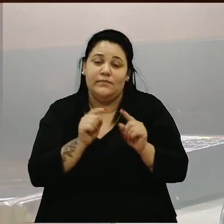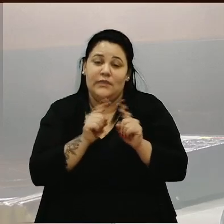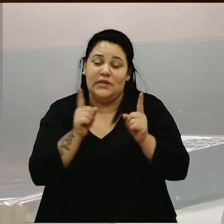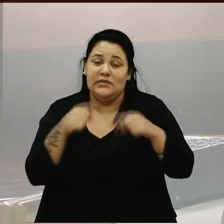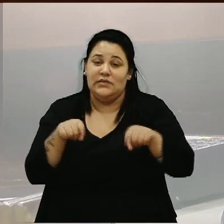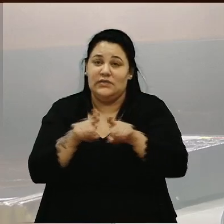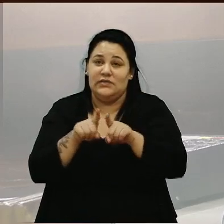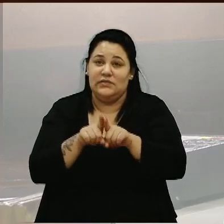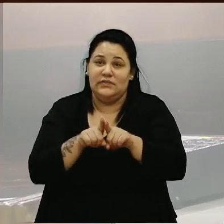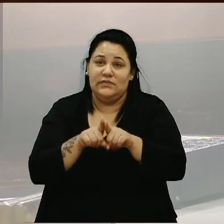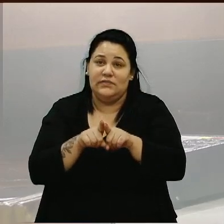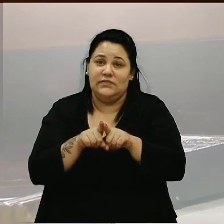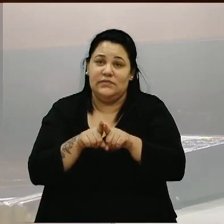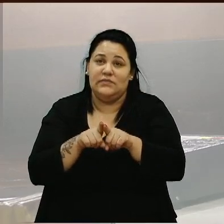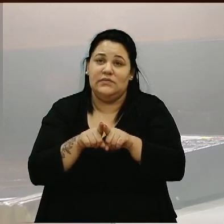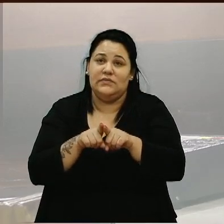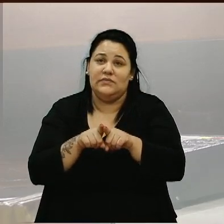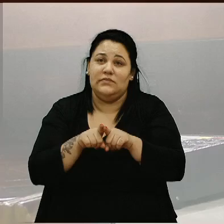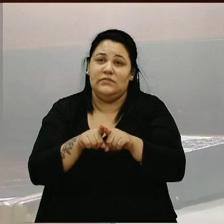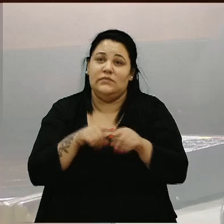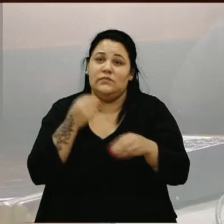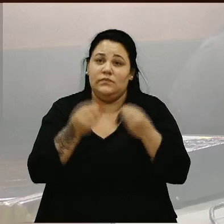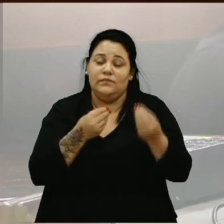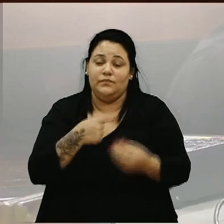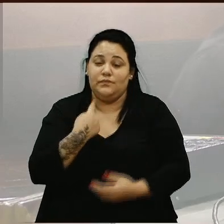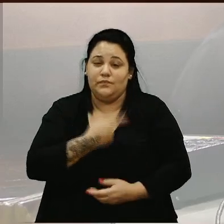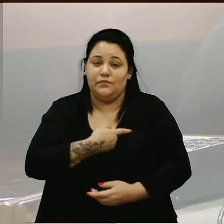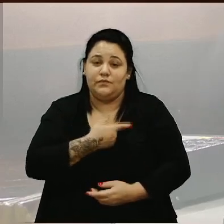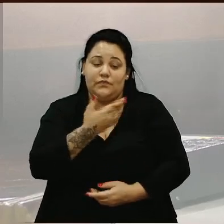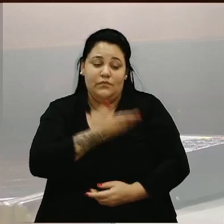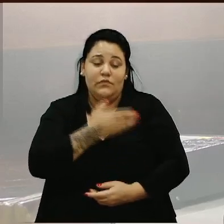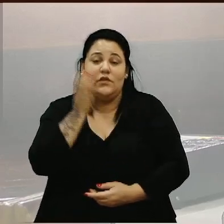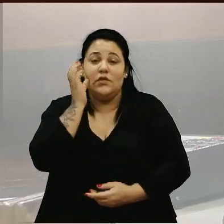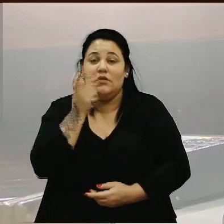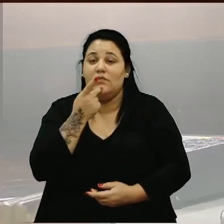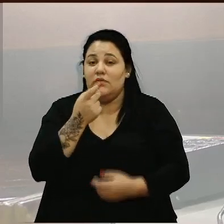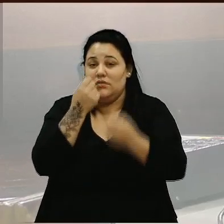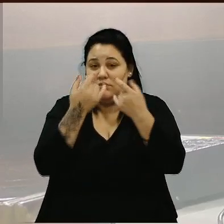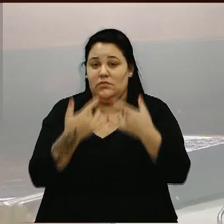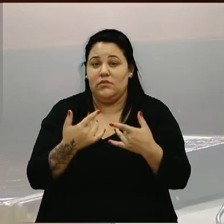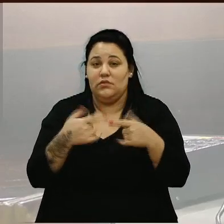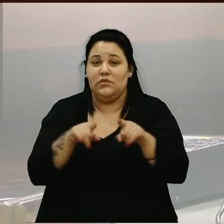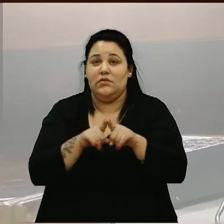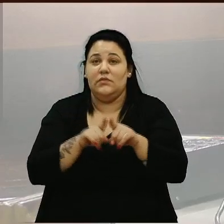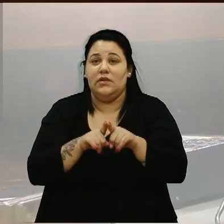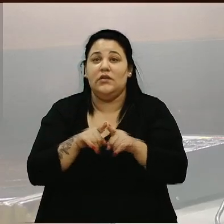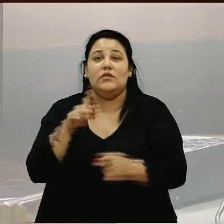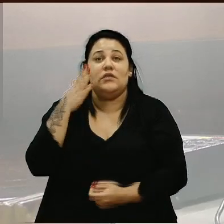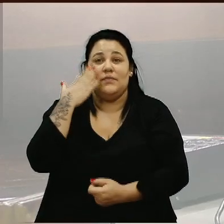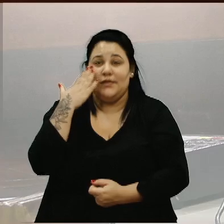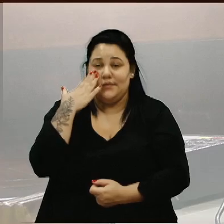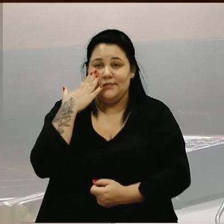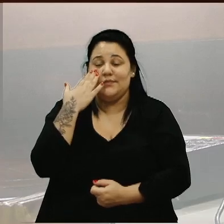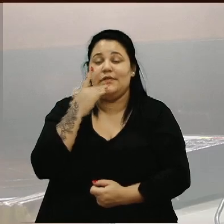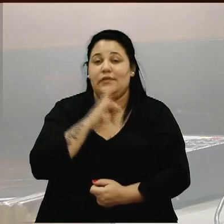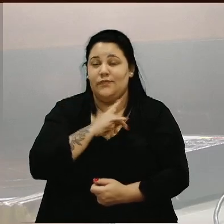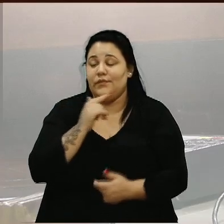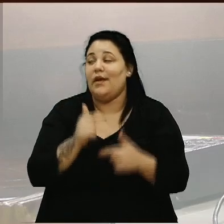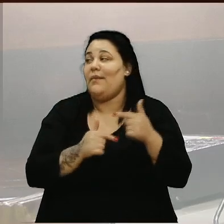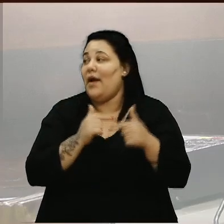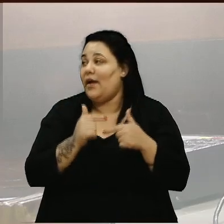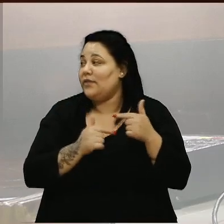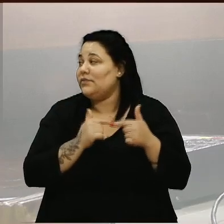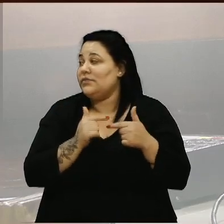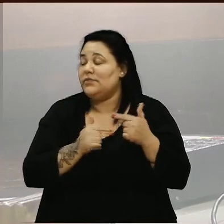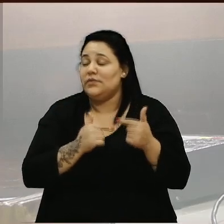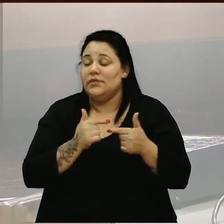ali, como o nosso amigo Cadori falou, eu estou sabendo, já tem um boato grande aí nos